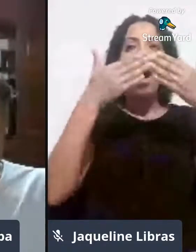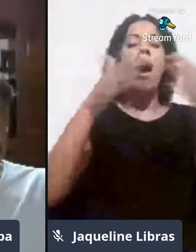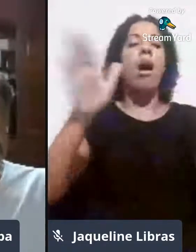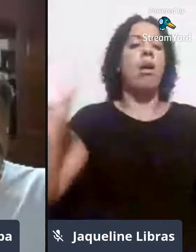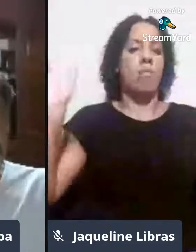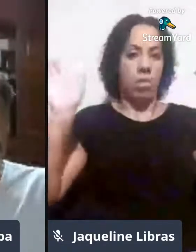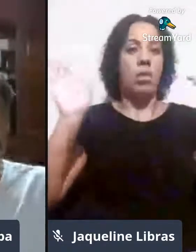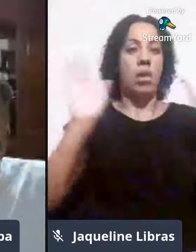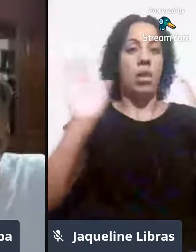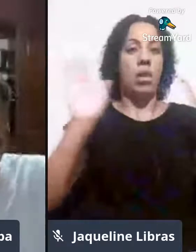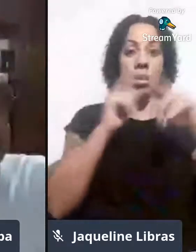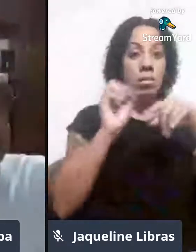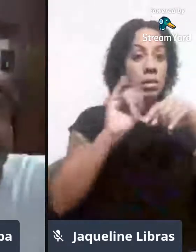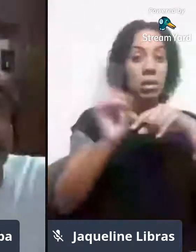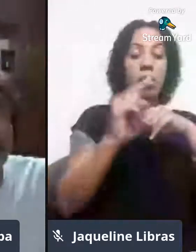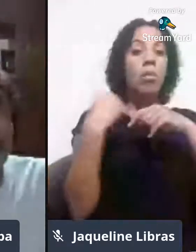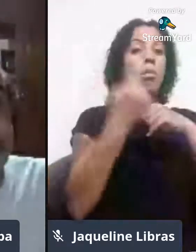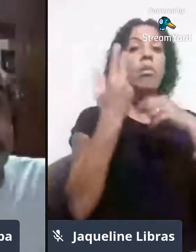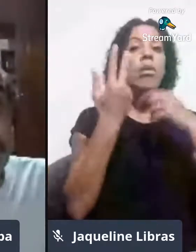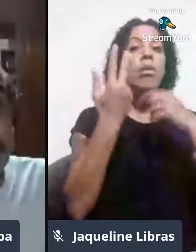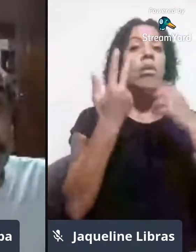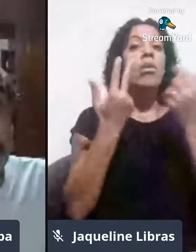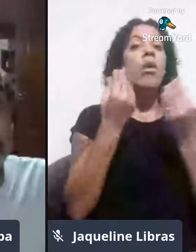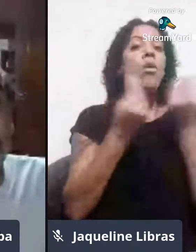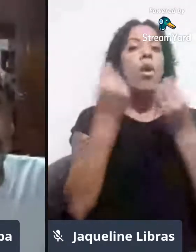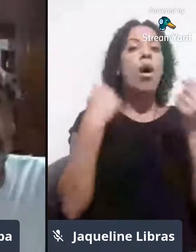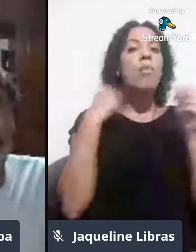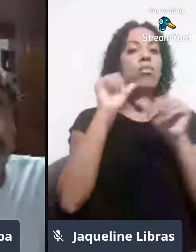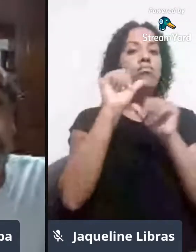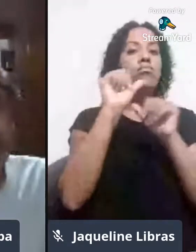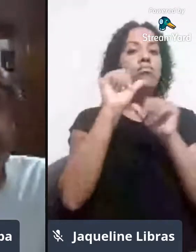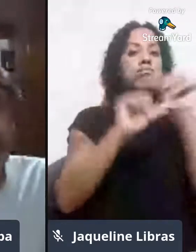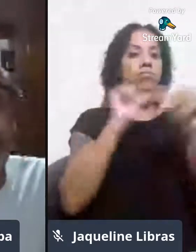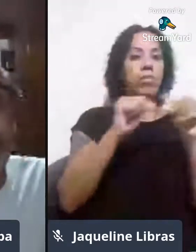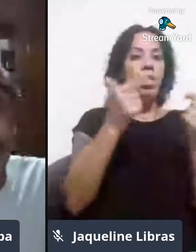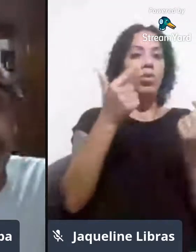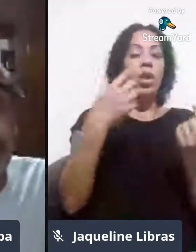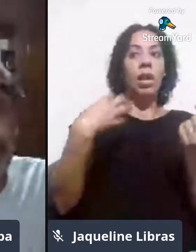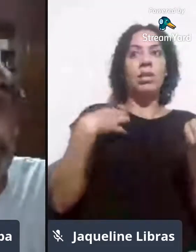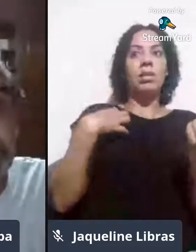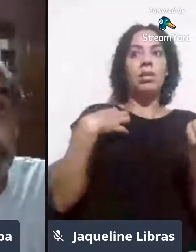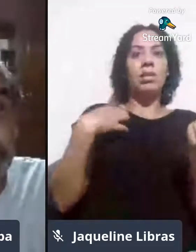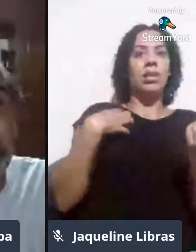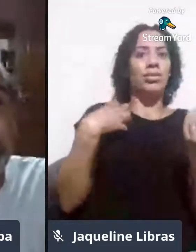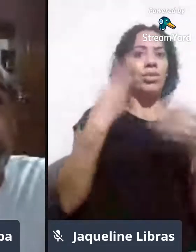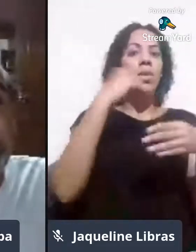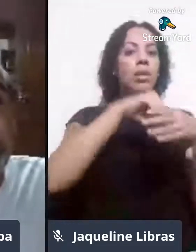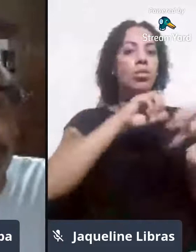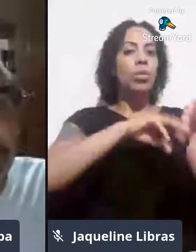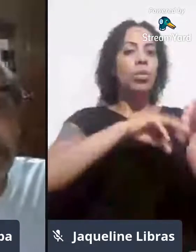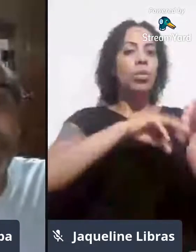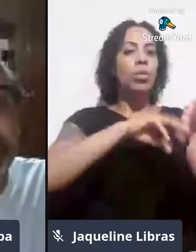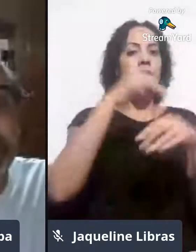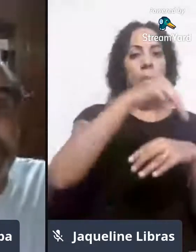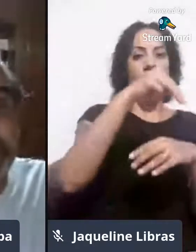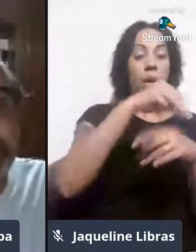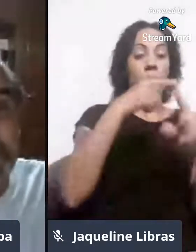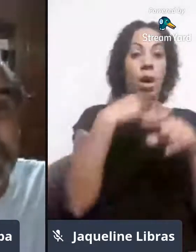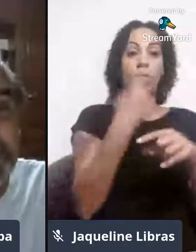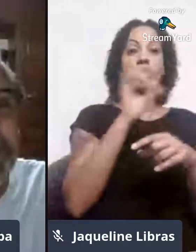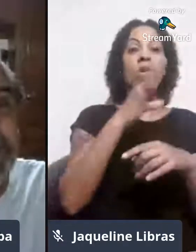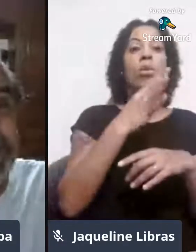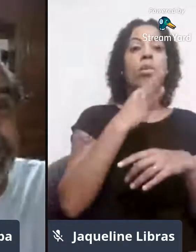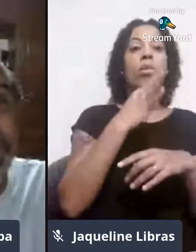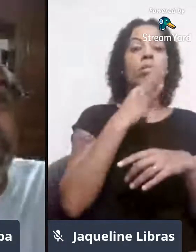interdisciplinaridade não faz sentido nem dentro da própria educação matemática. A gente só conhece a literatura de tecnologias digitais, só sabe fazer